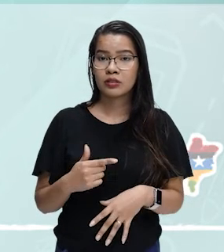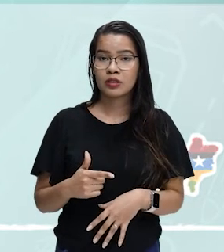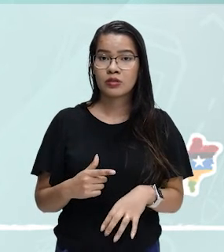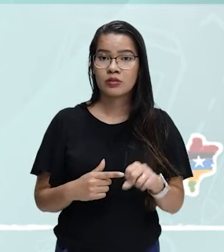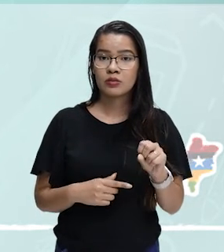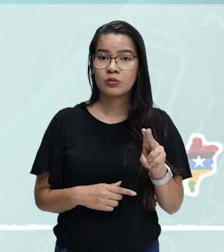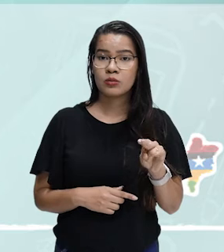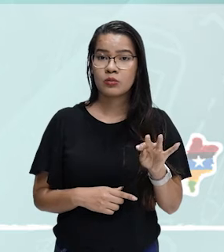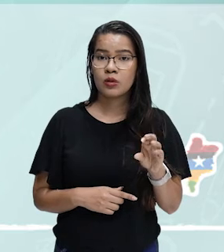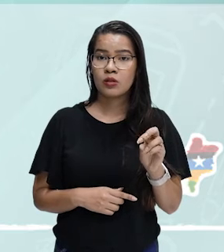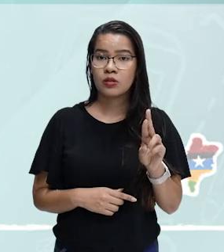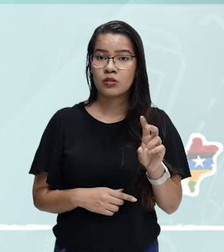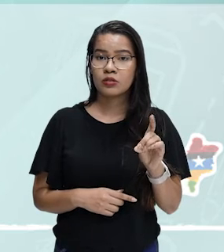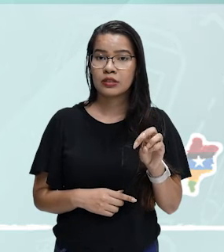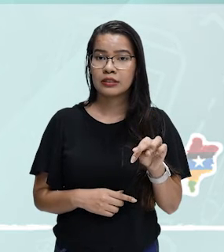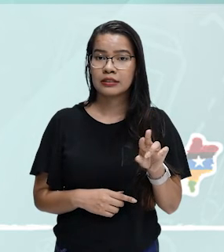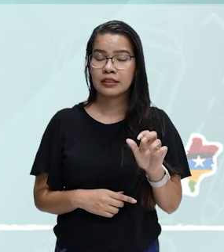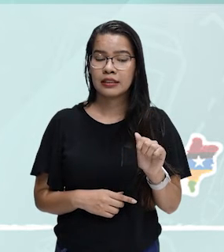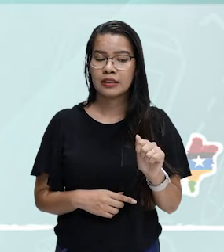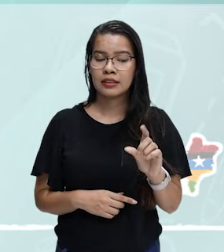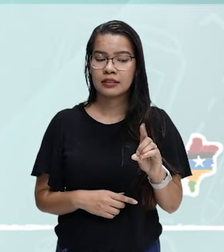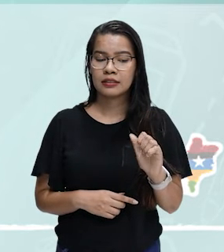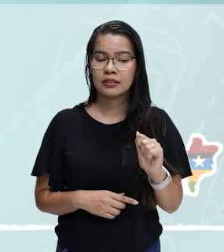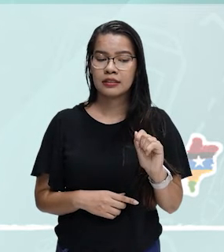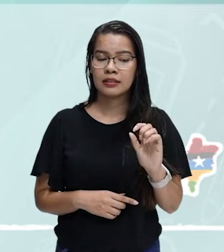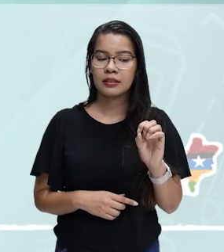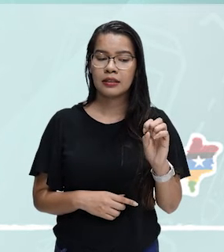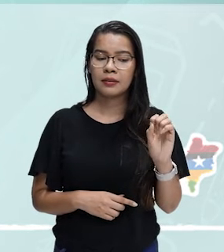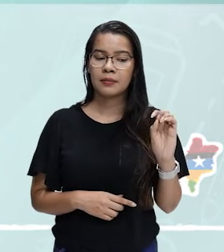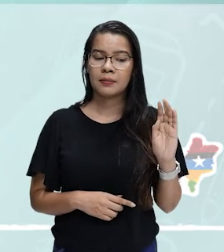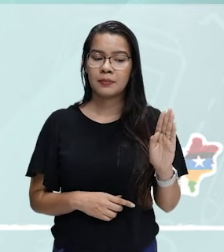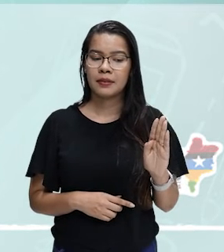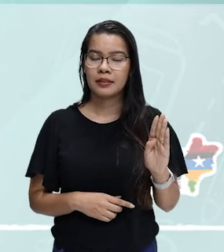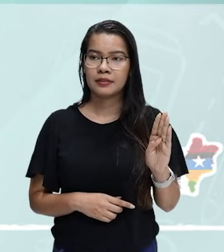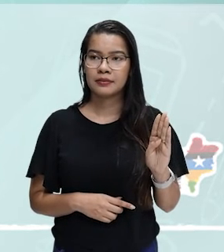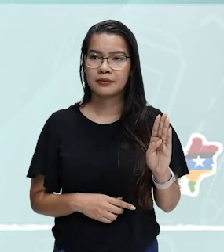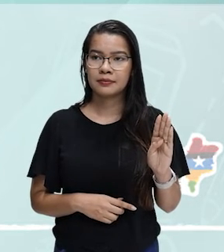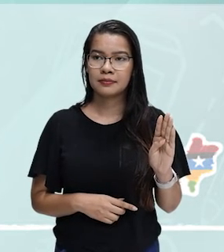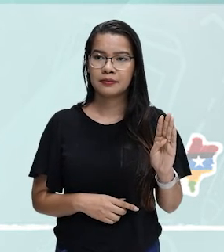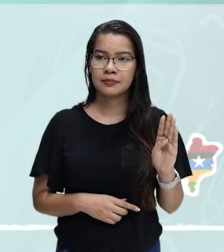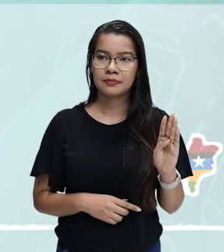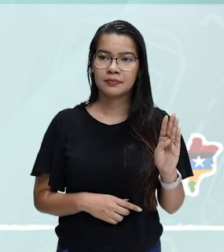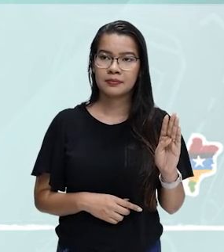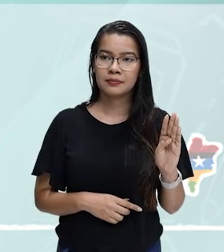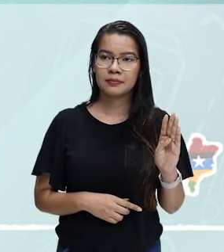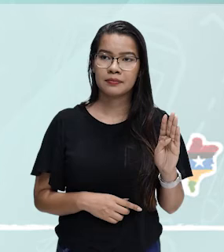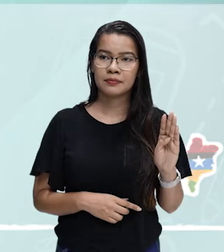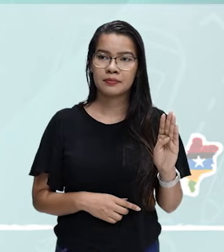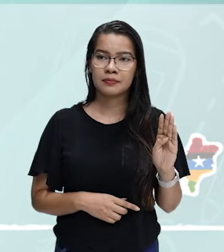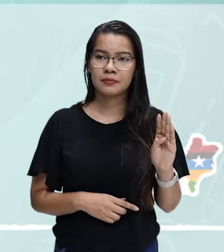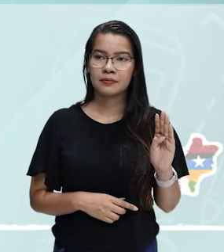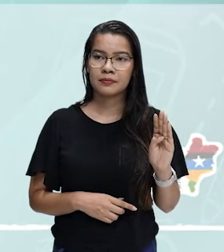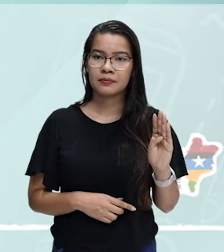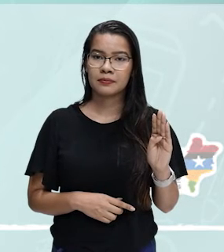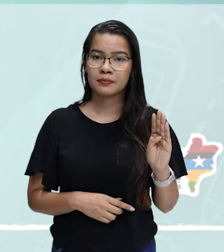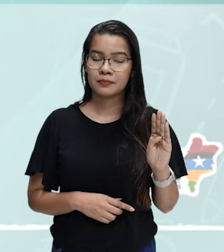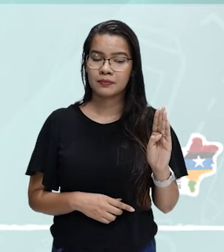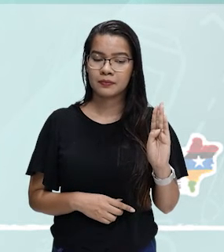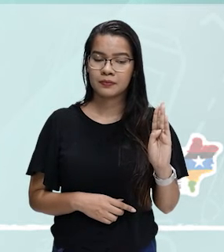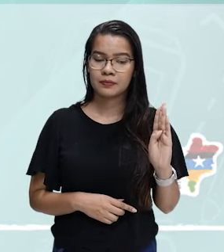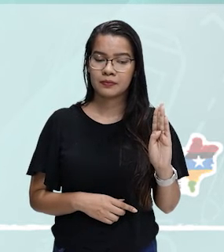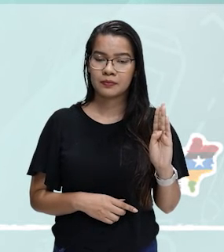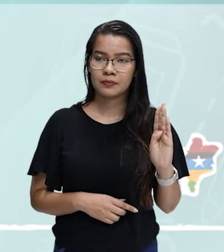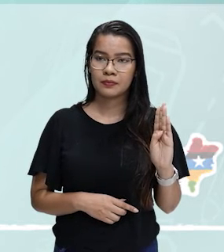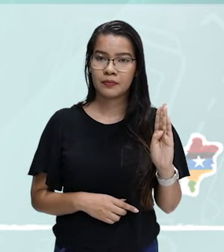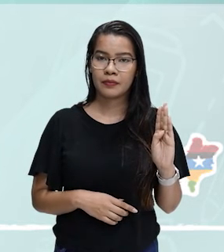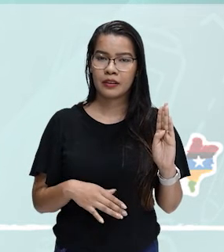subordinada. Letra B. A federação arroga-se o direito de cancelar o jogo, ou